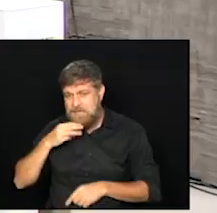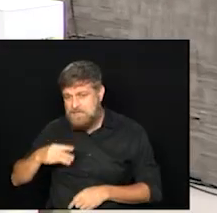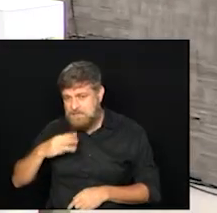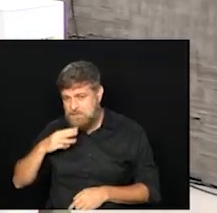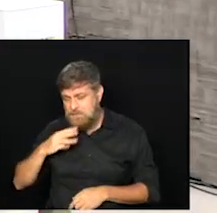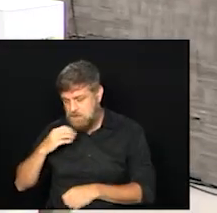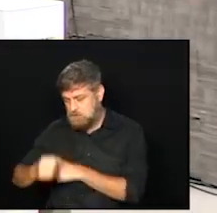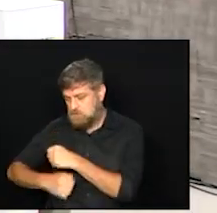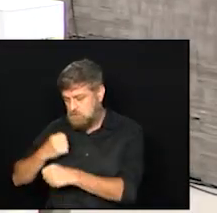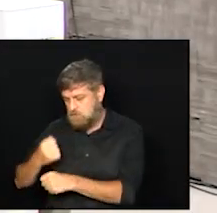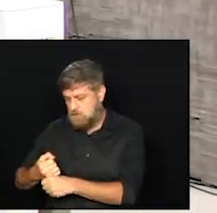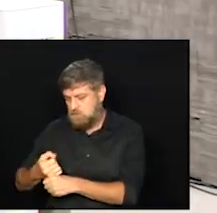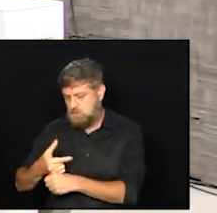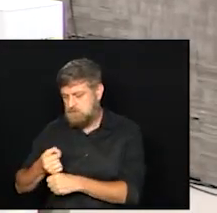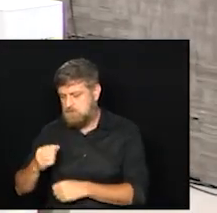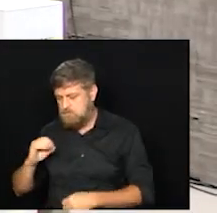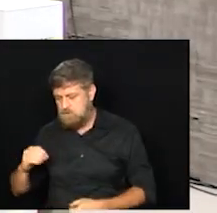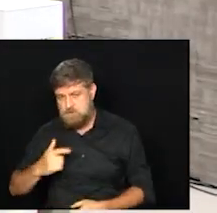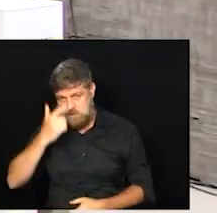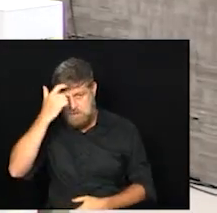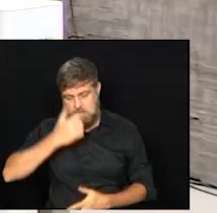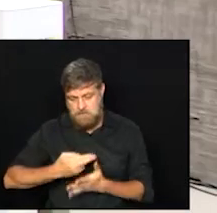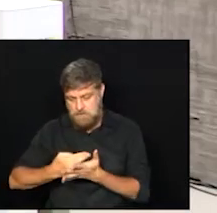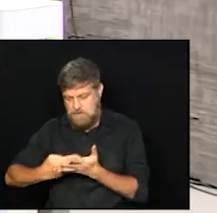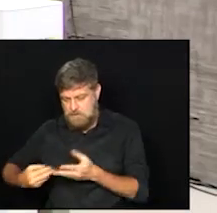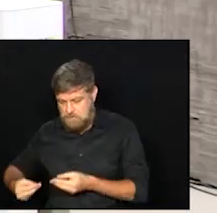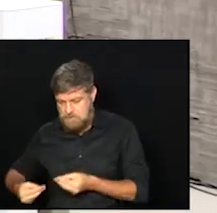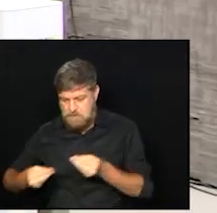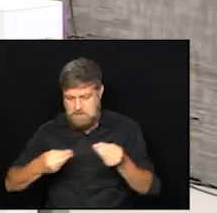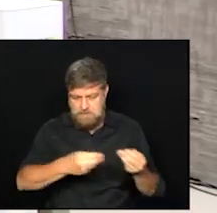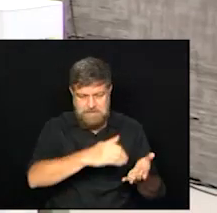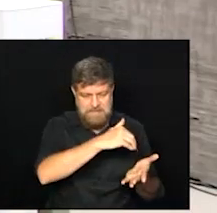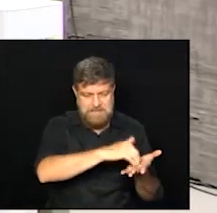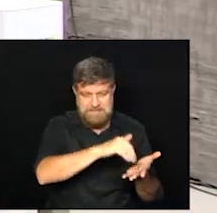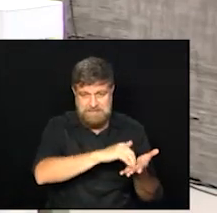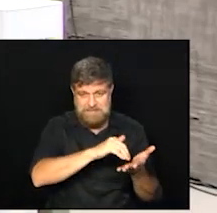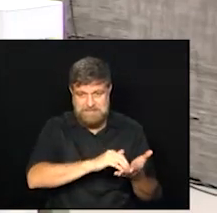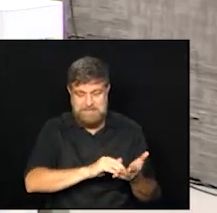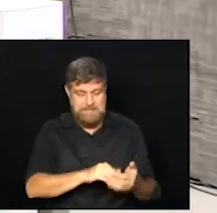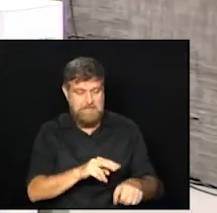O requerimento que eu solicitei junto à Secretaria do Verde, DPBEA,